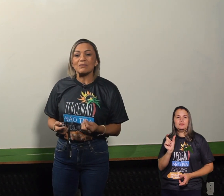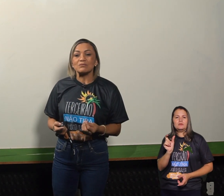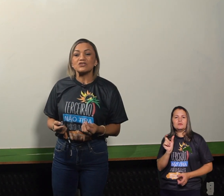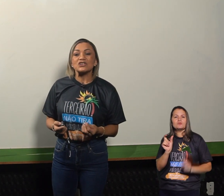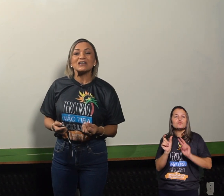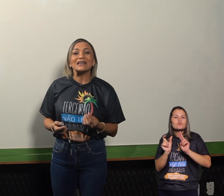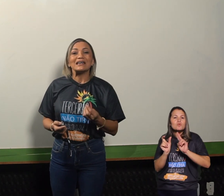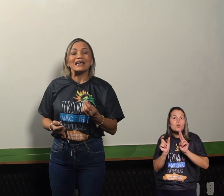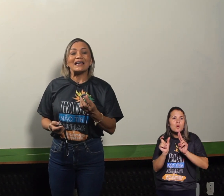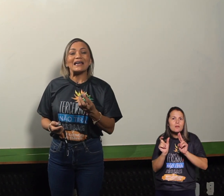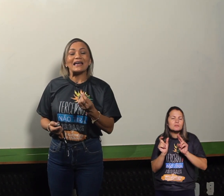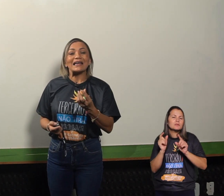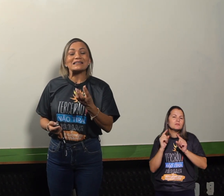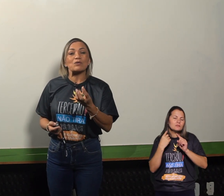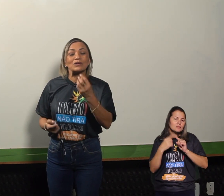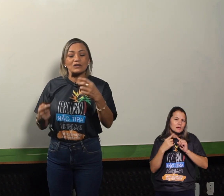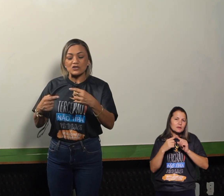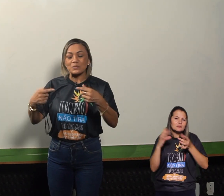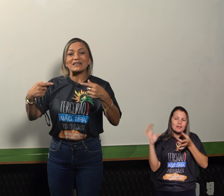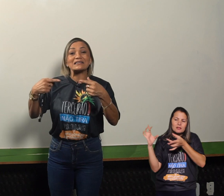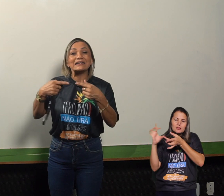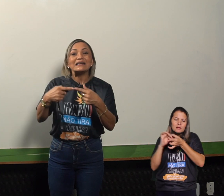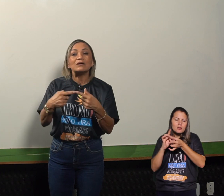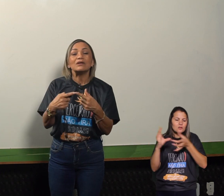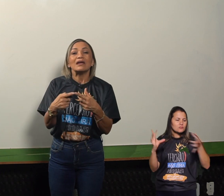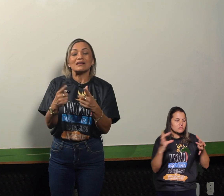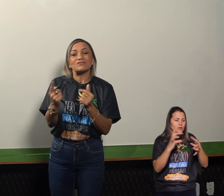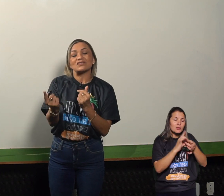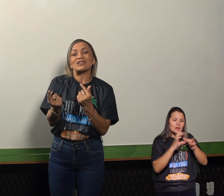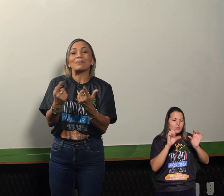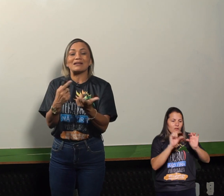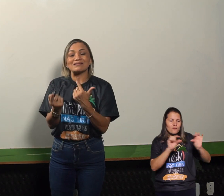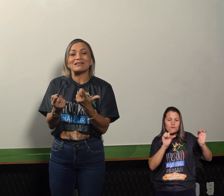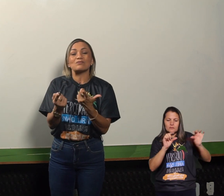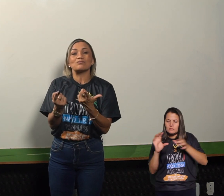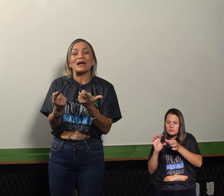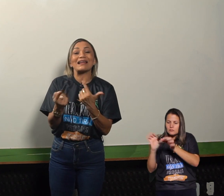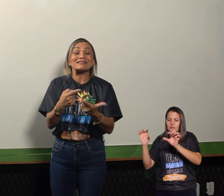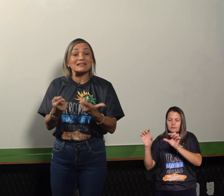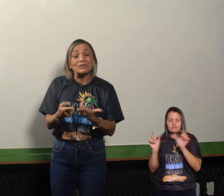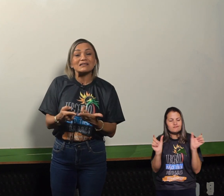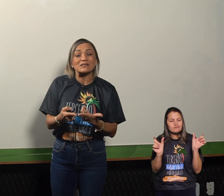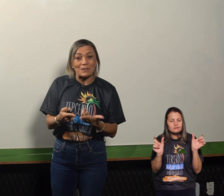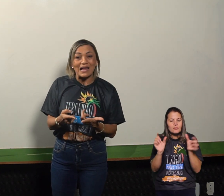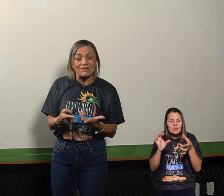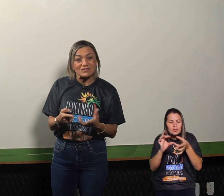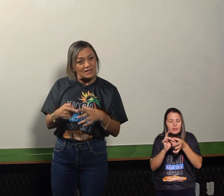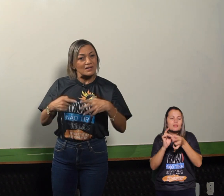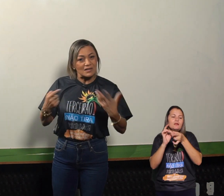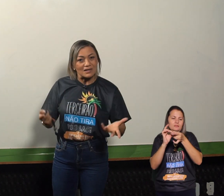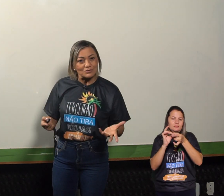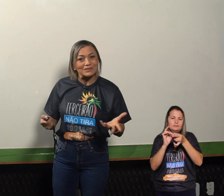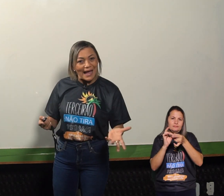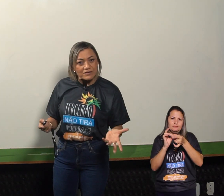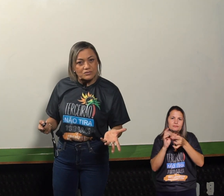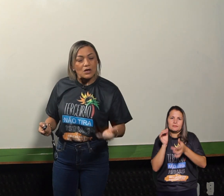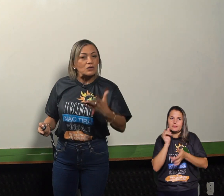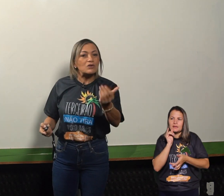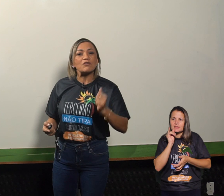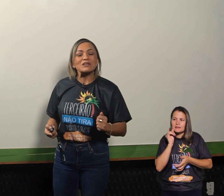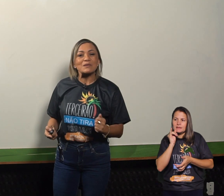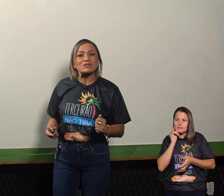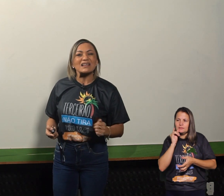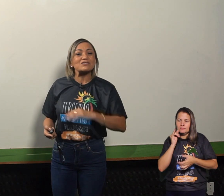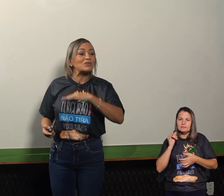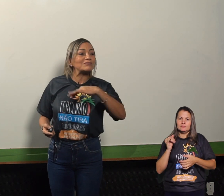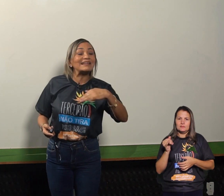nós chamamos de... elas são conectores porque elas ligam, elas vão estabelecer uma relação entre essas palavras, criando um nexo.